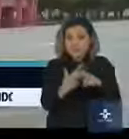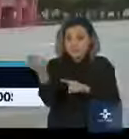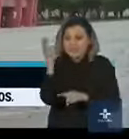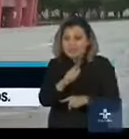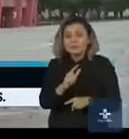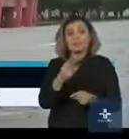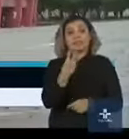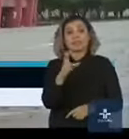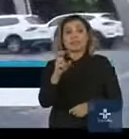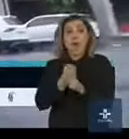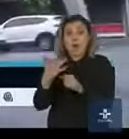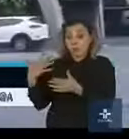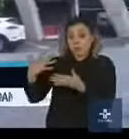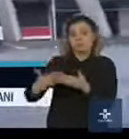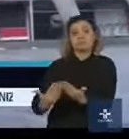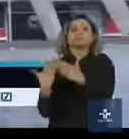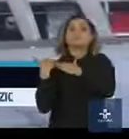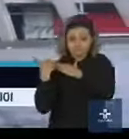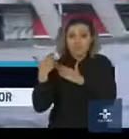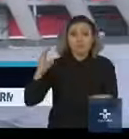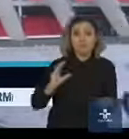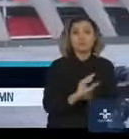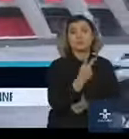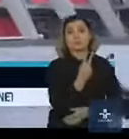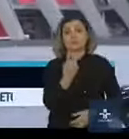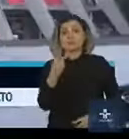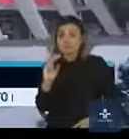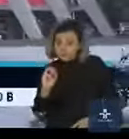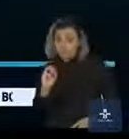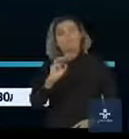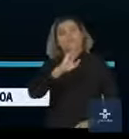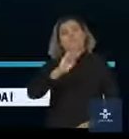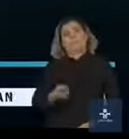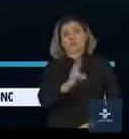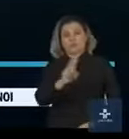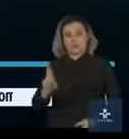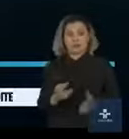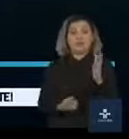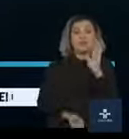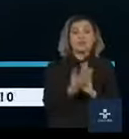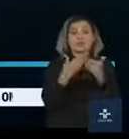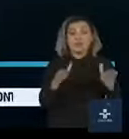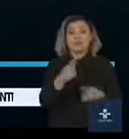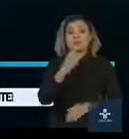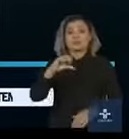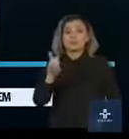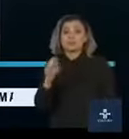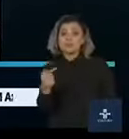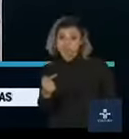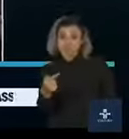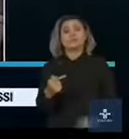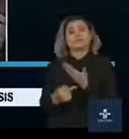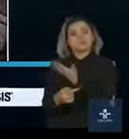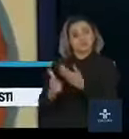local por 35 anos e terá que investir ao menos 220 milhões de reais. Inaugurado em 57, o ginásio do